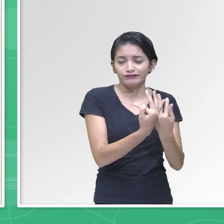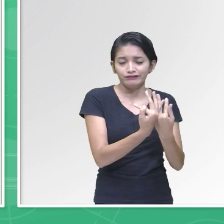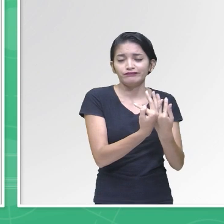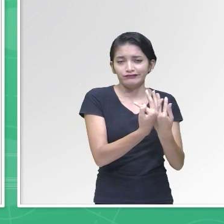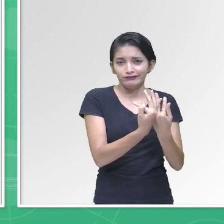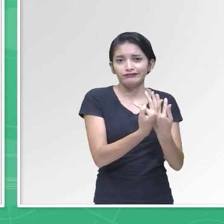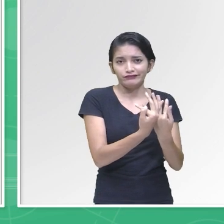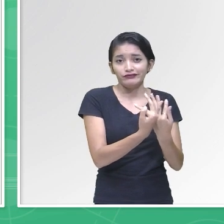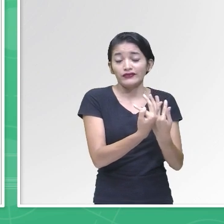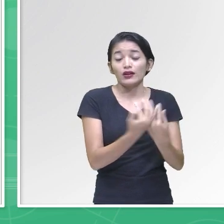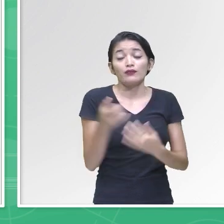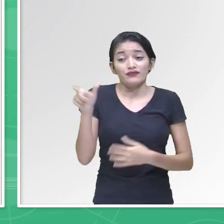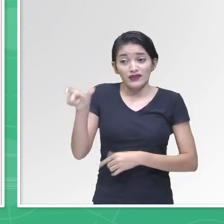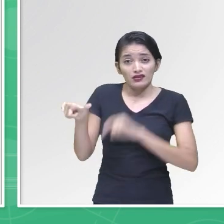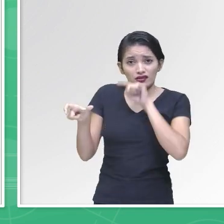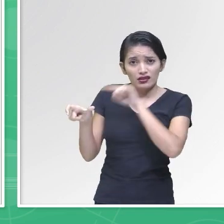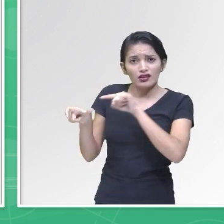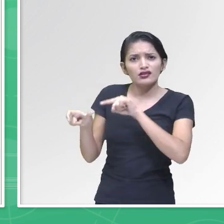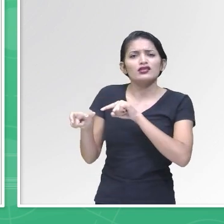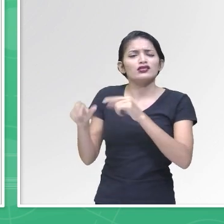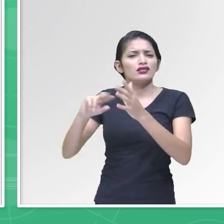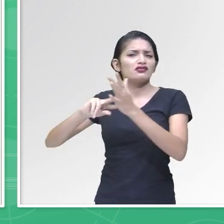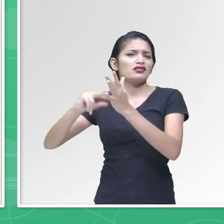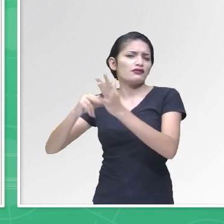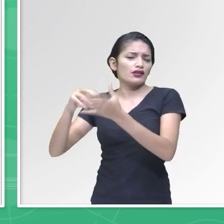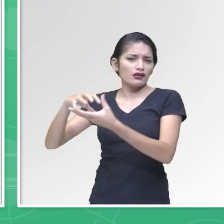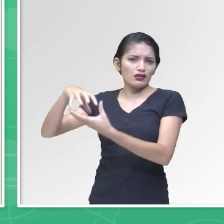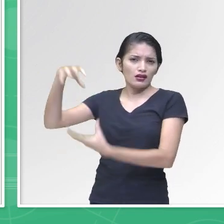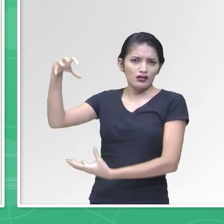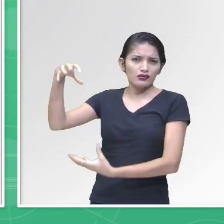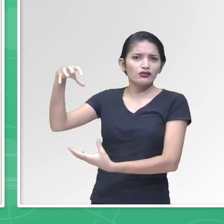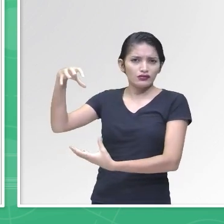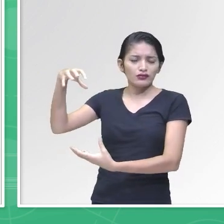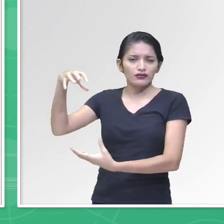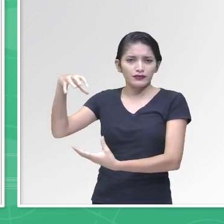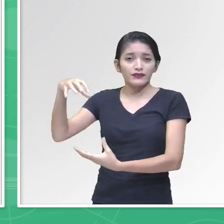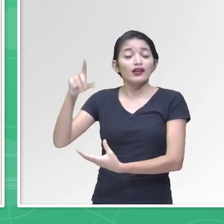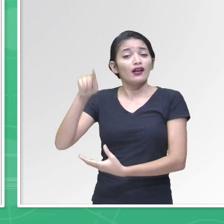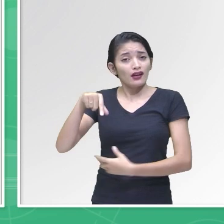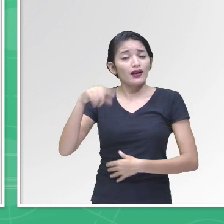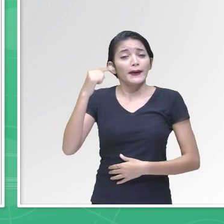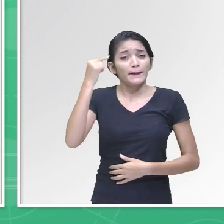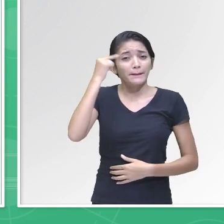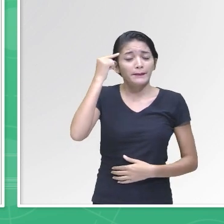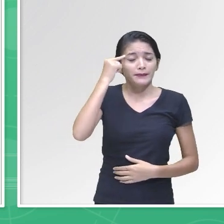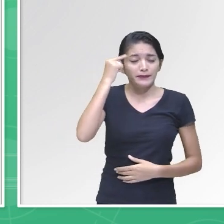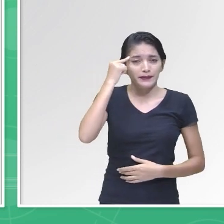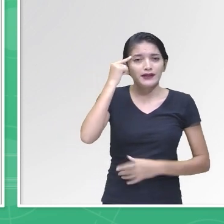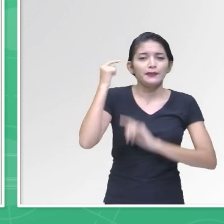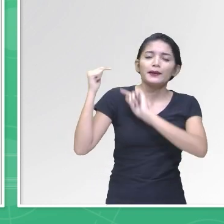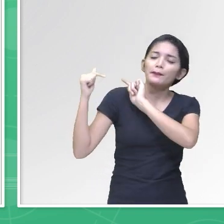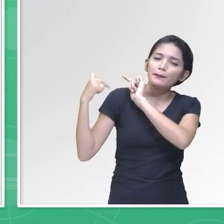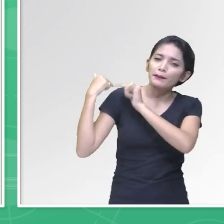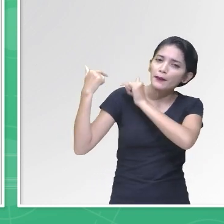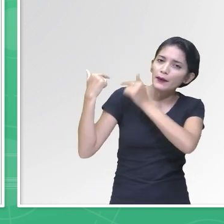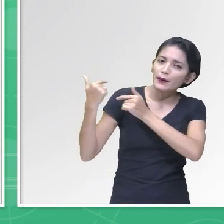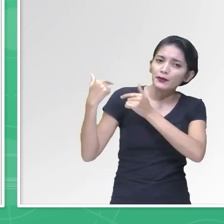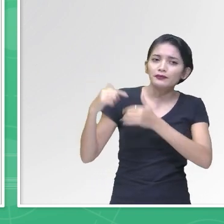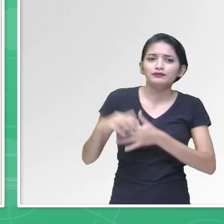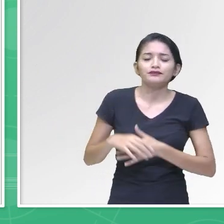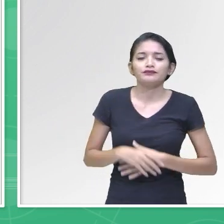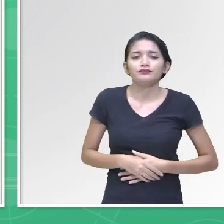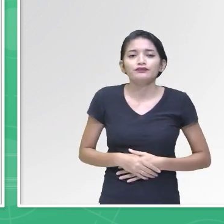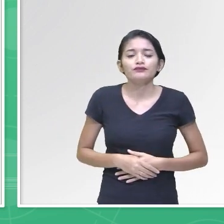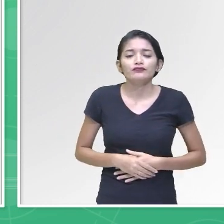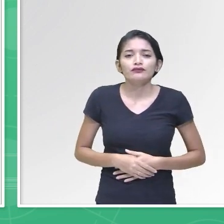este indivíduo é adulto. Essa é a perspectiva tradicional.